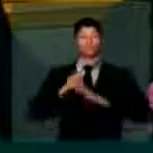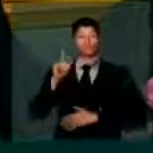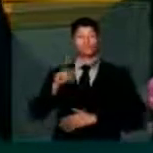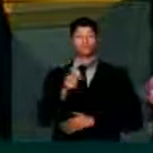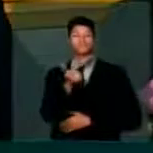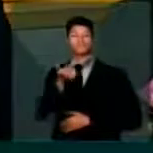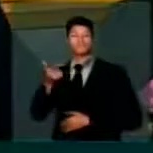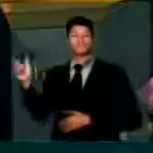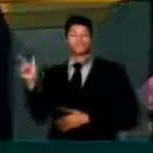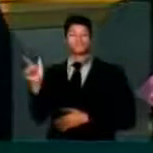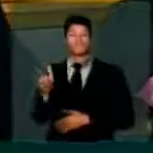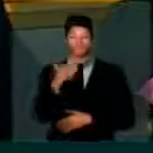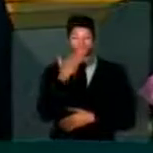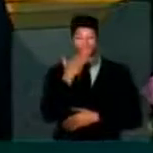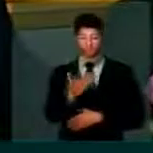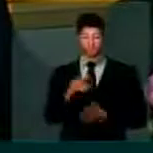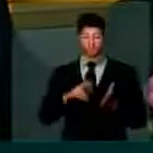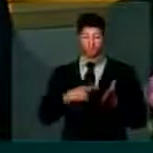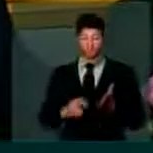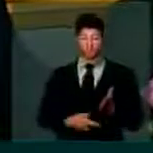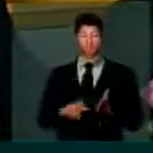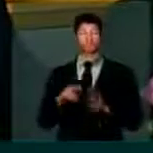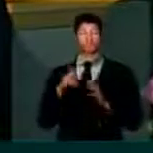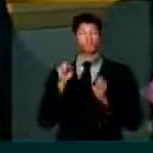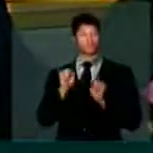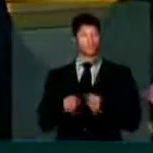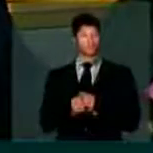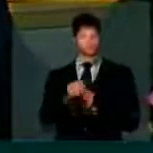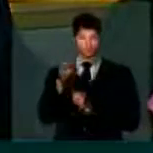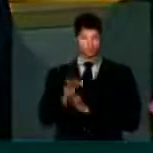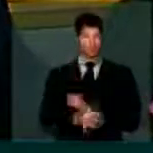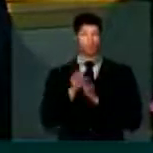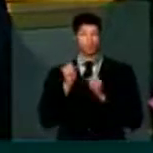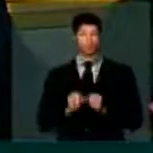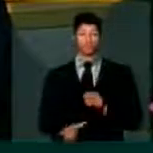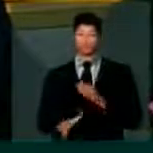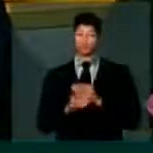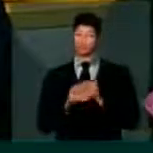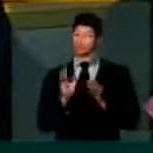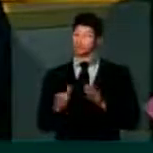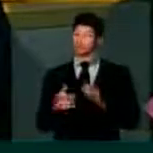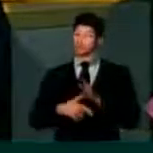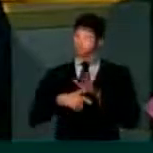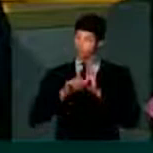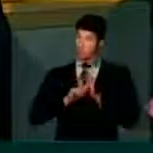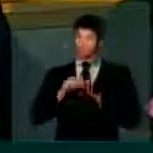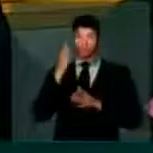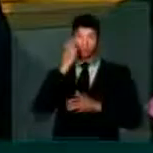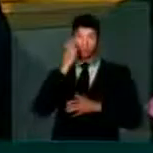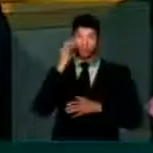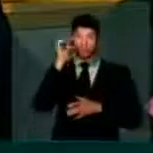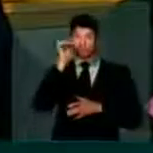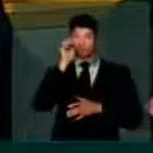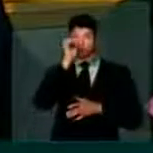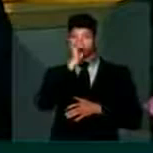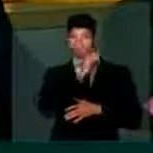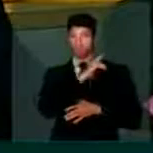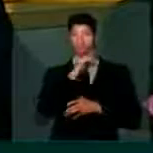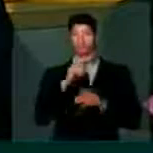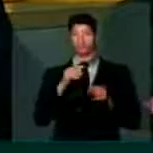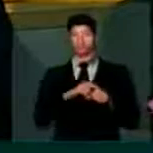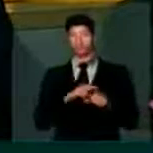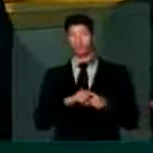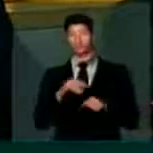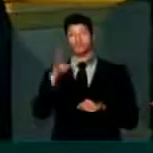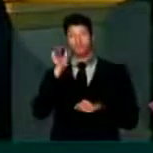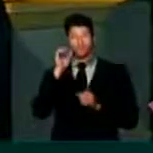prática é outro. Então pediria ao relator que com certeza pudesse colocar. Nós já estamos nos adiantando e sabendo da dificuldade nesse